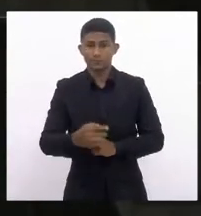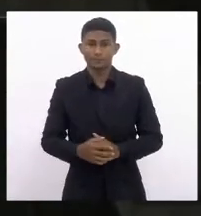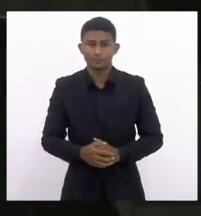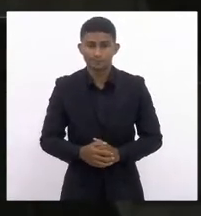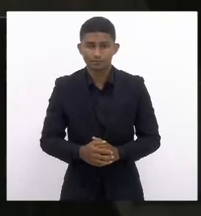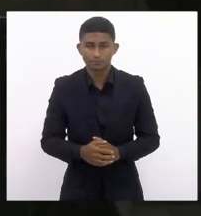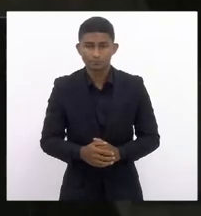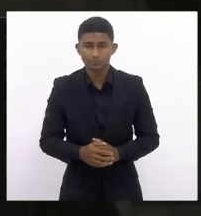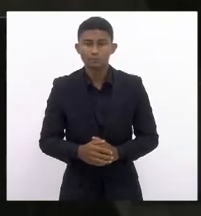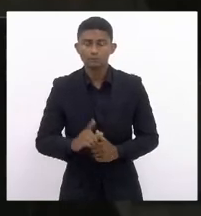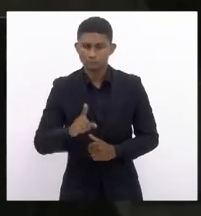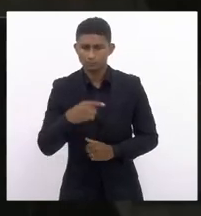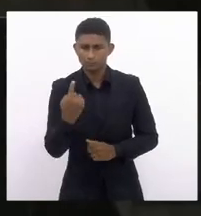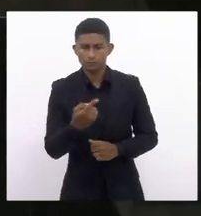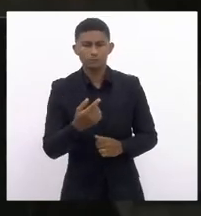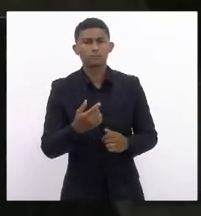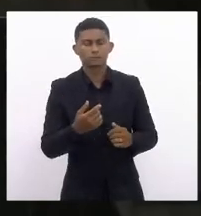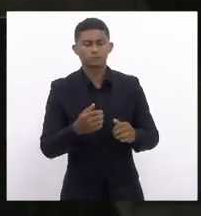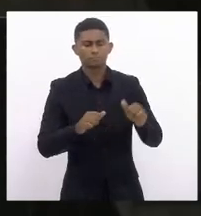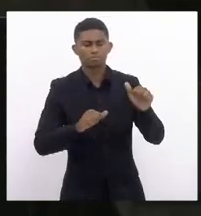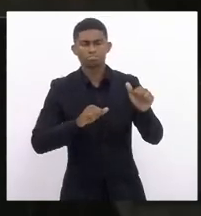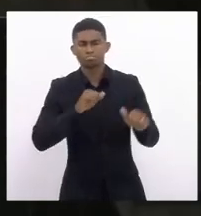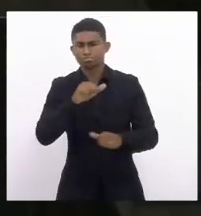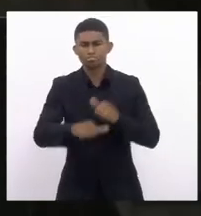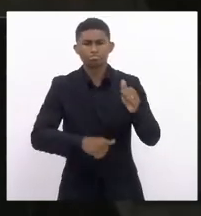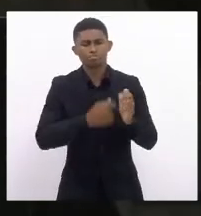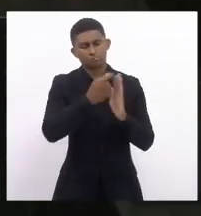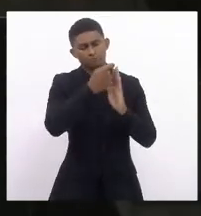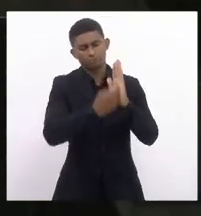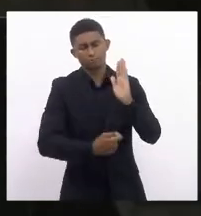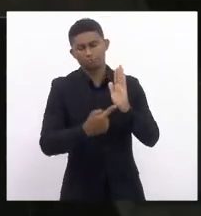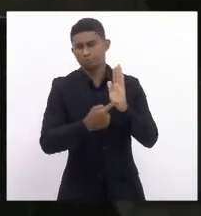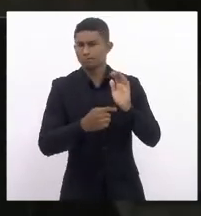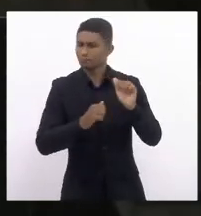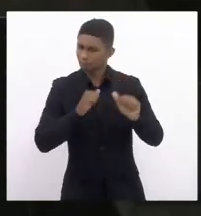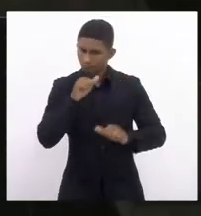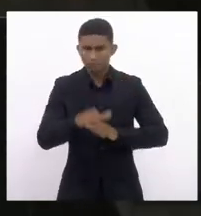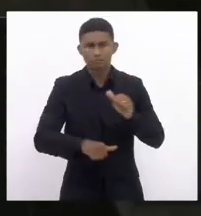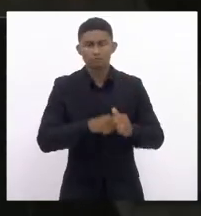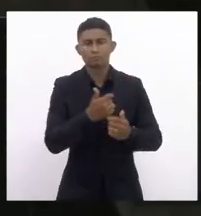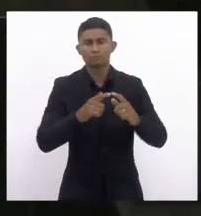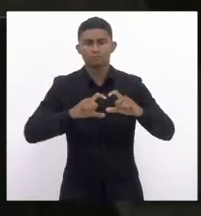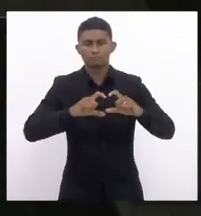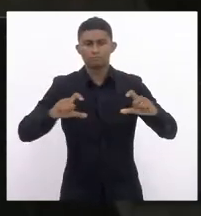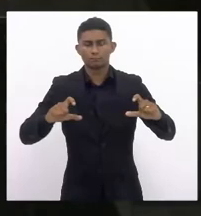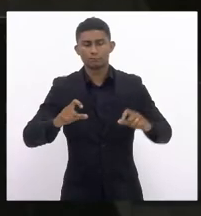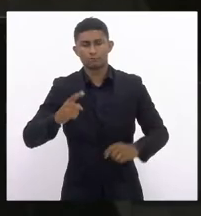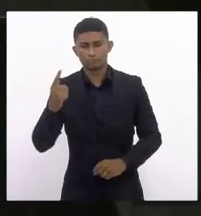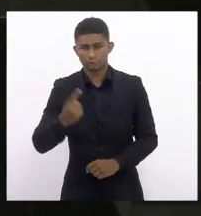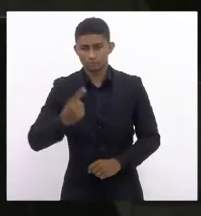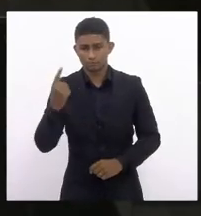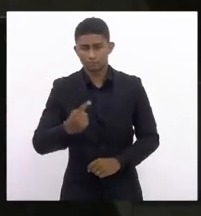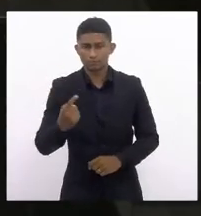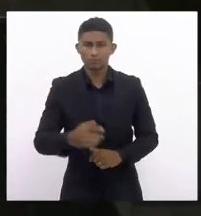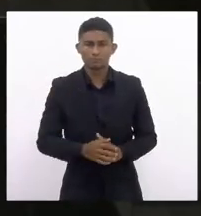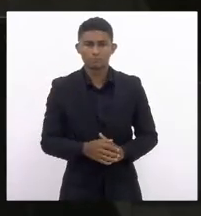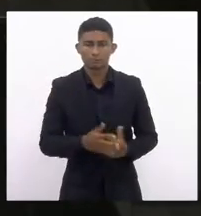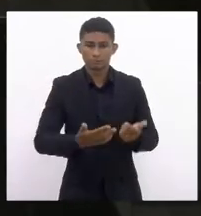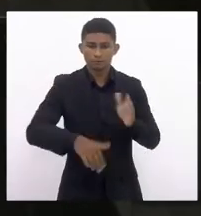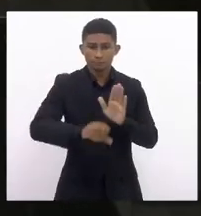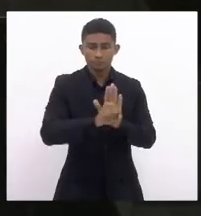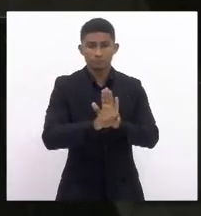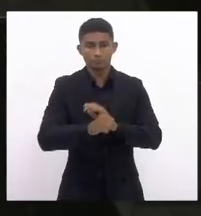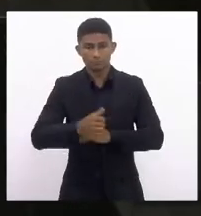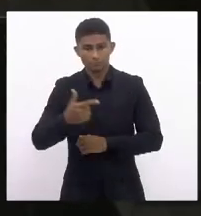estamos alterando a redação do parágrafo 1º do artigo